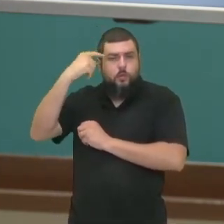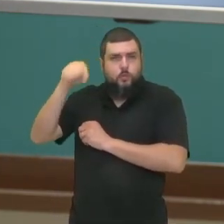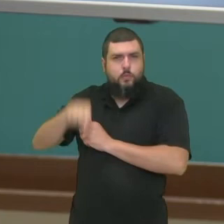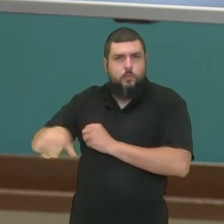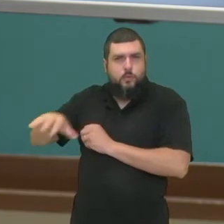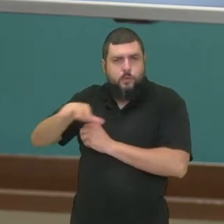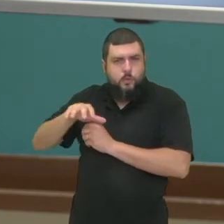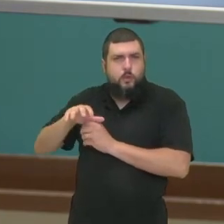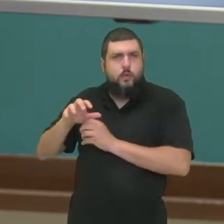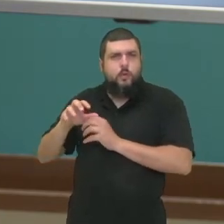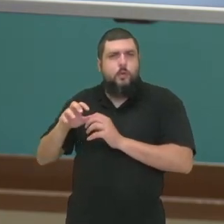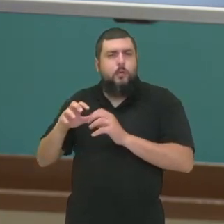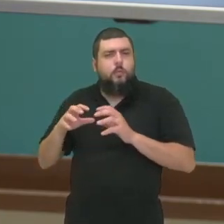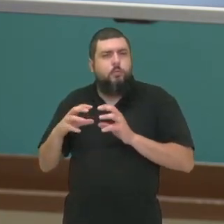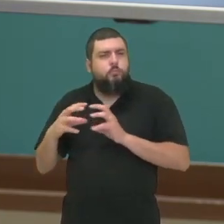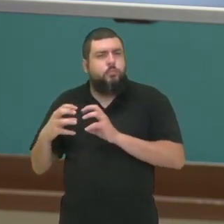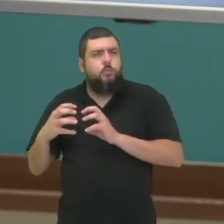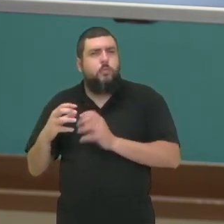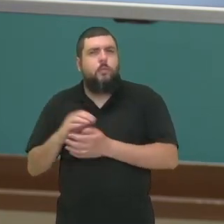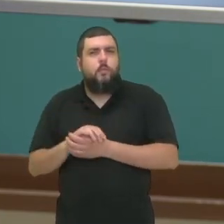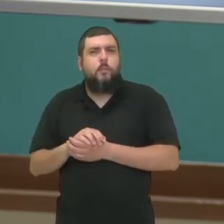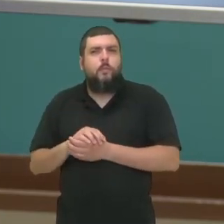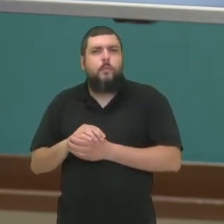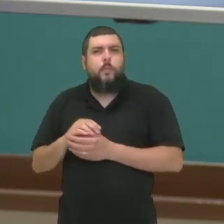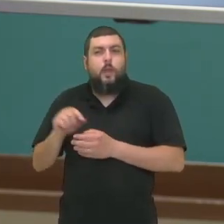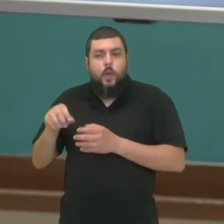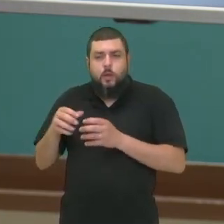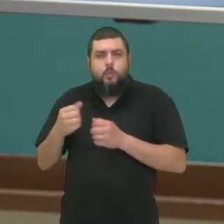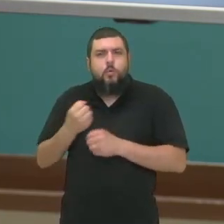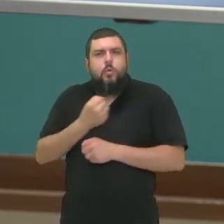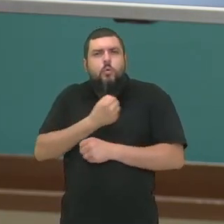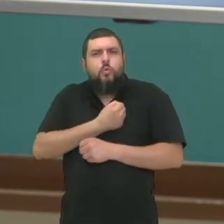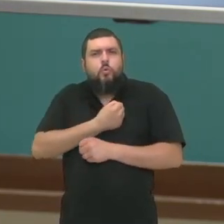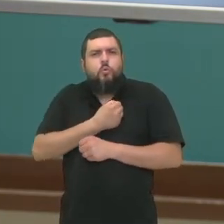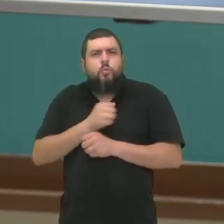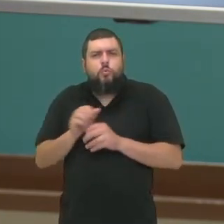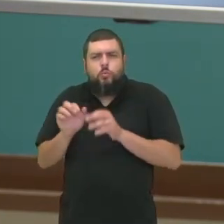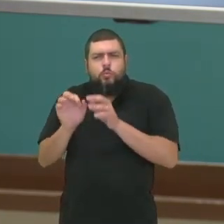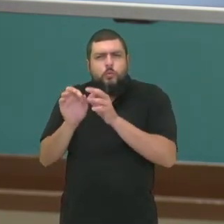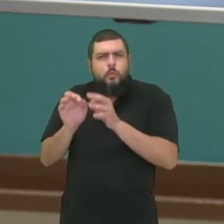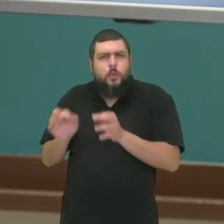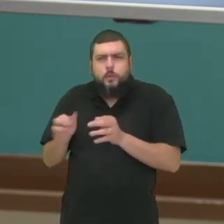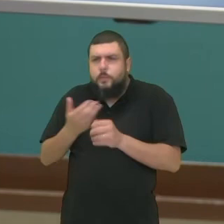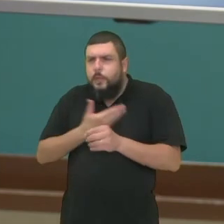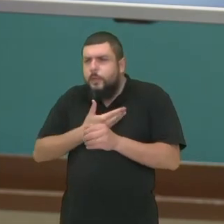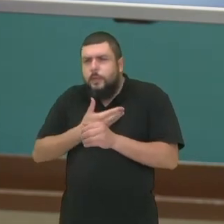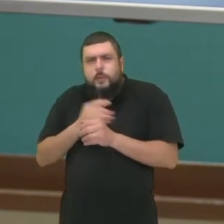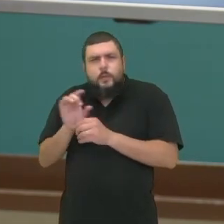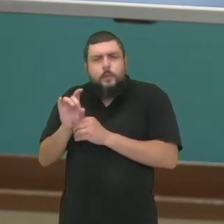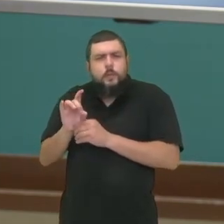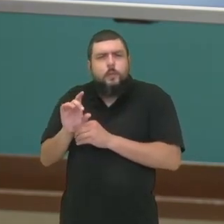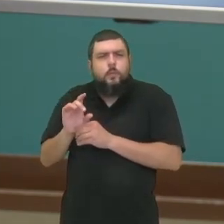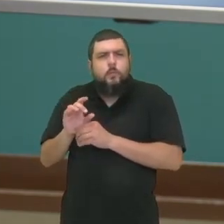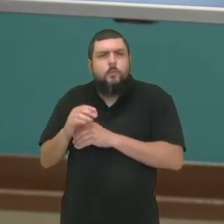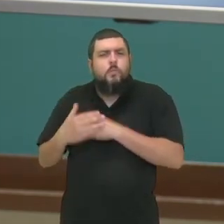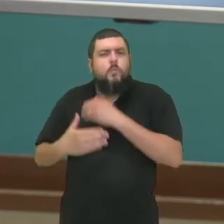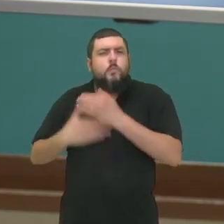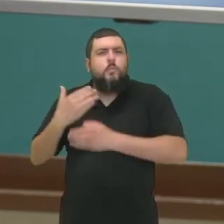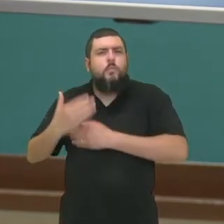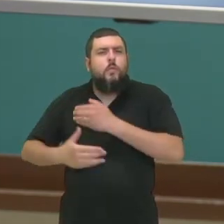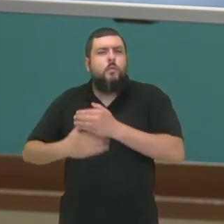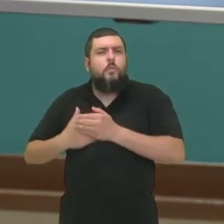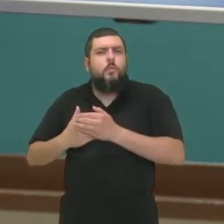escola, e de um número, como diz o outro, baixíssimo, ficou muito famoso, as outras pessoas, e nem todas